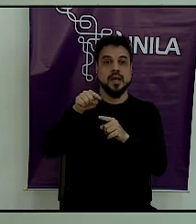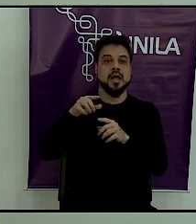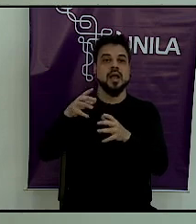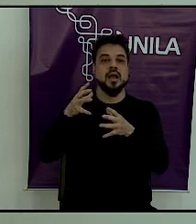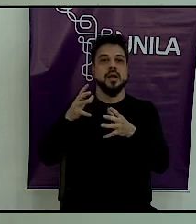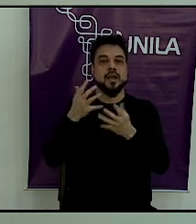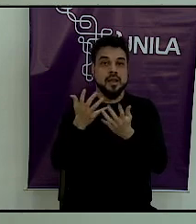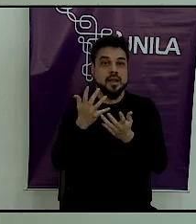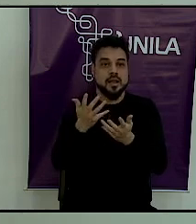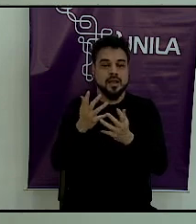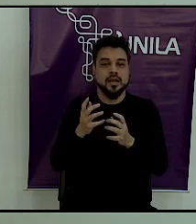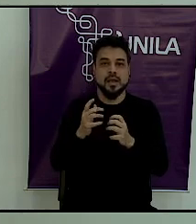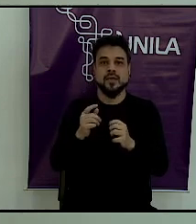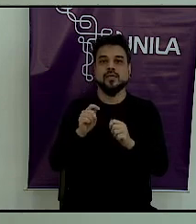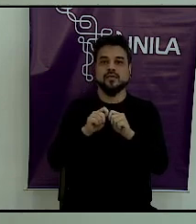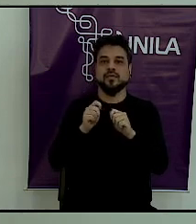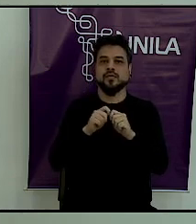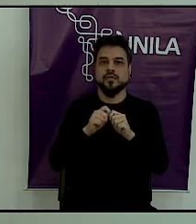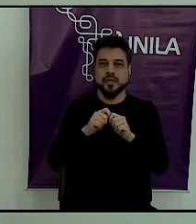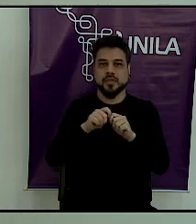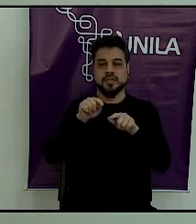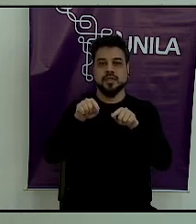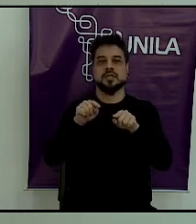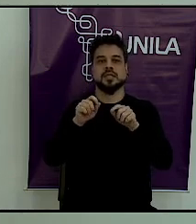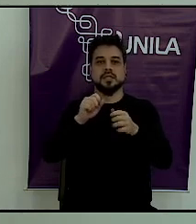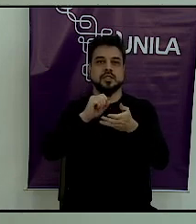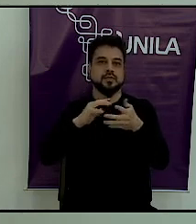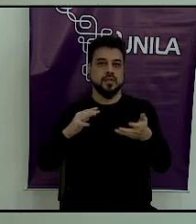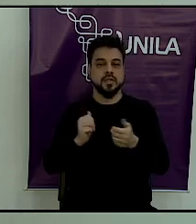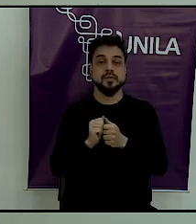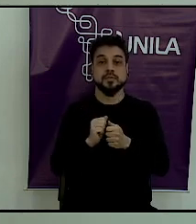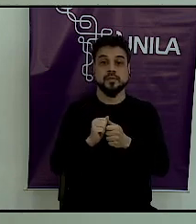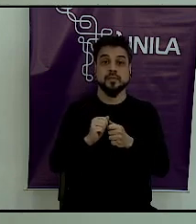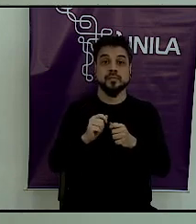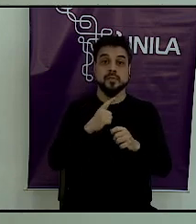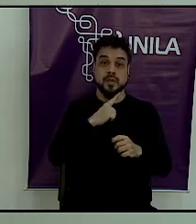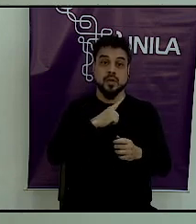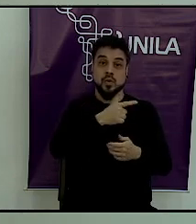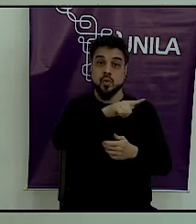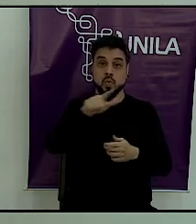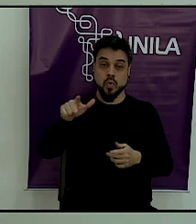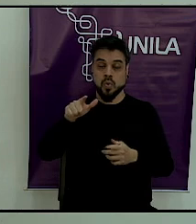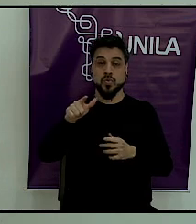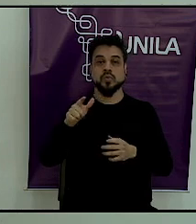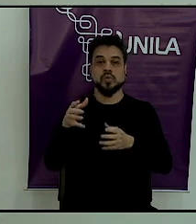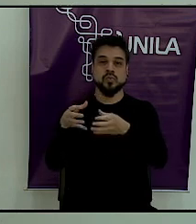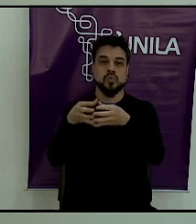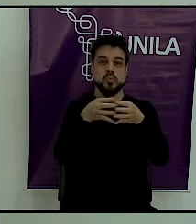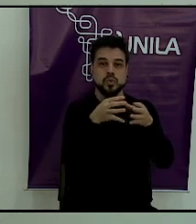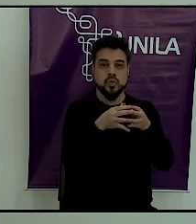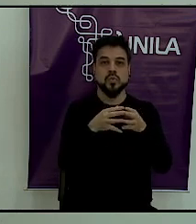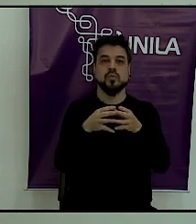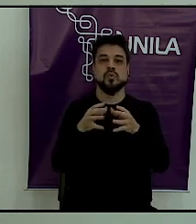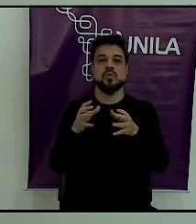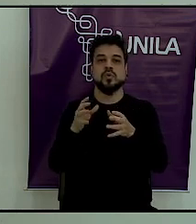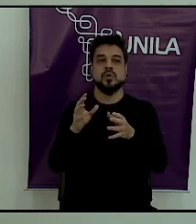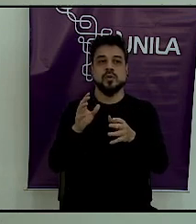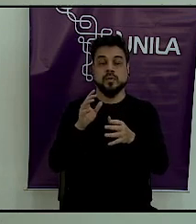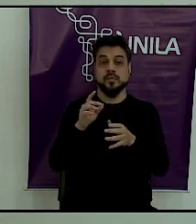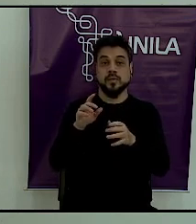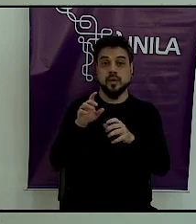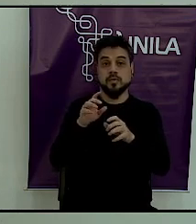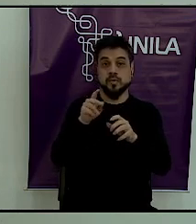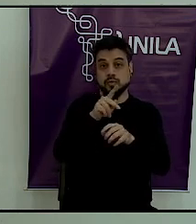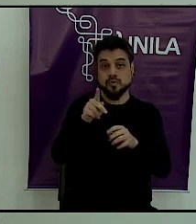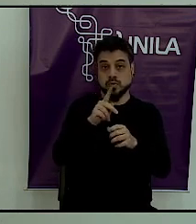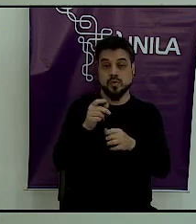importante frisar que outros departamentos, colegiados e institutos já manifestaram apoio.